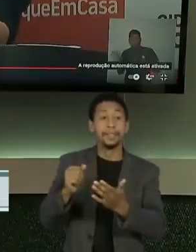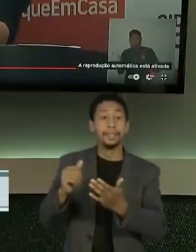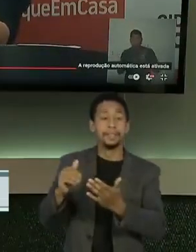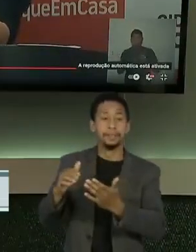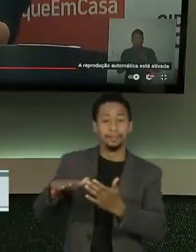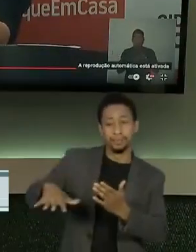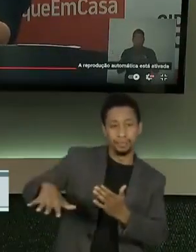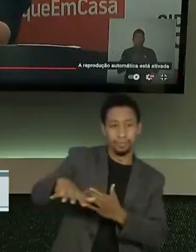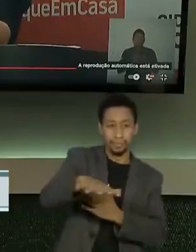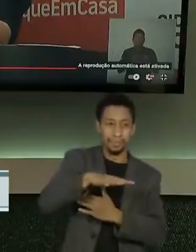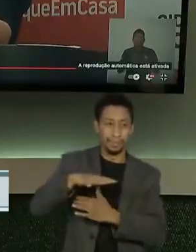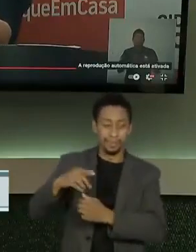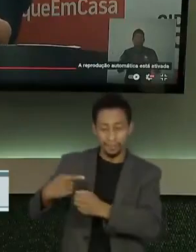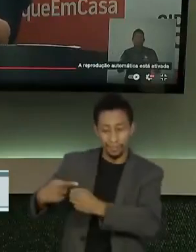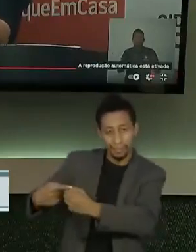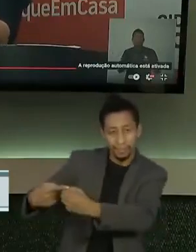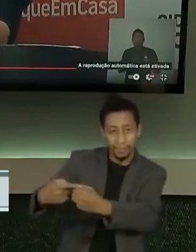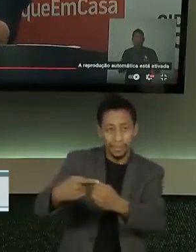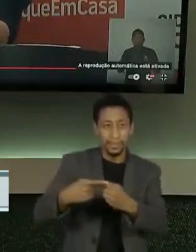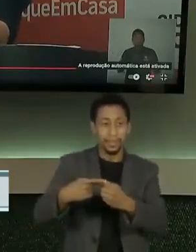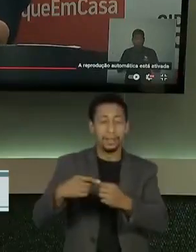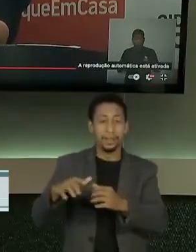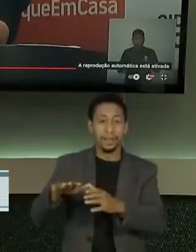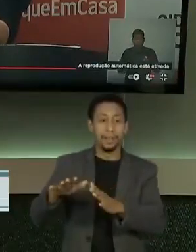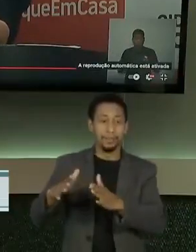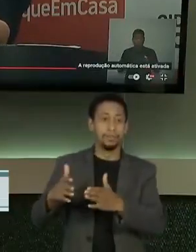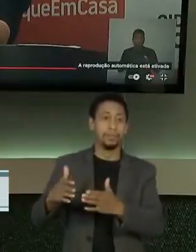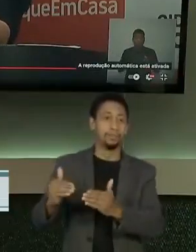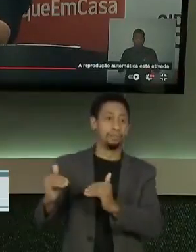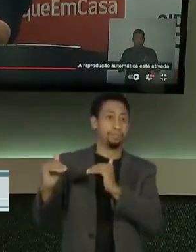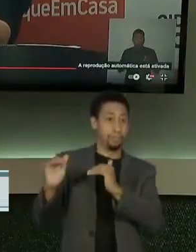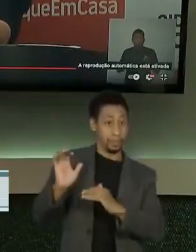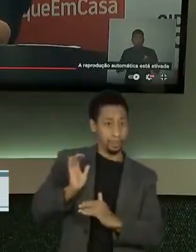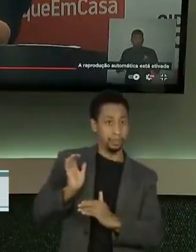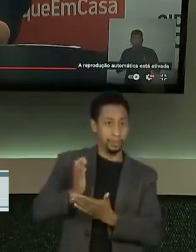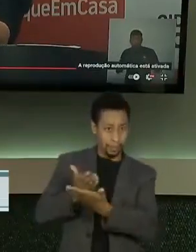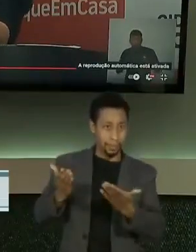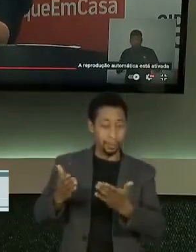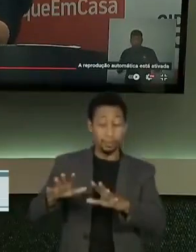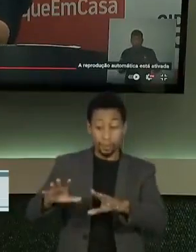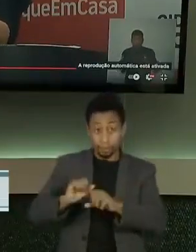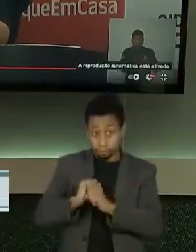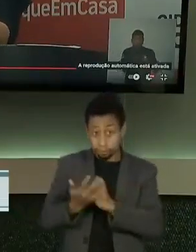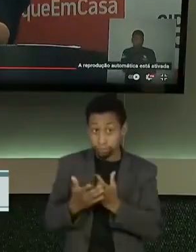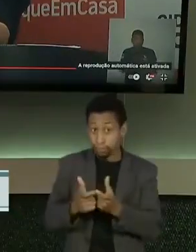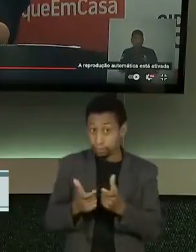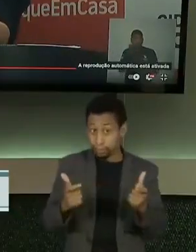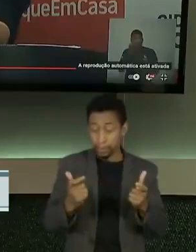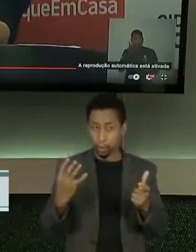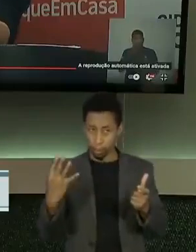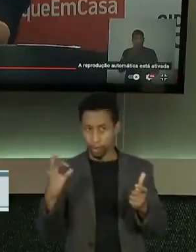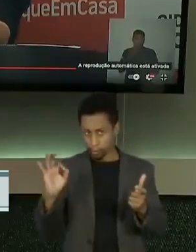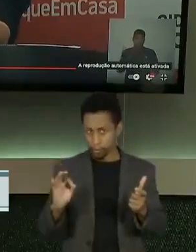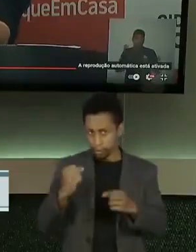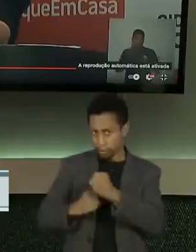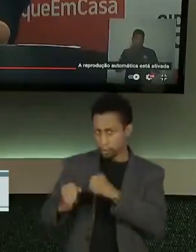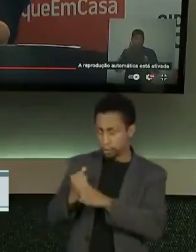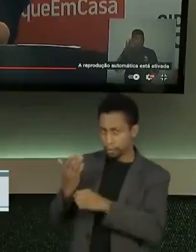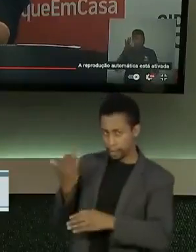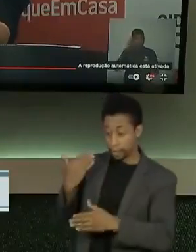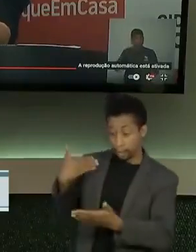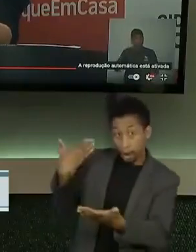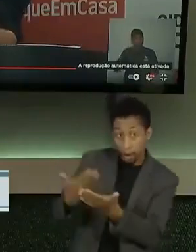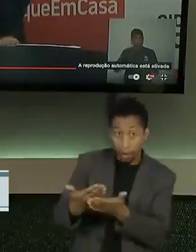do centro expandido, onde o poder aquisitivo é maior, esse índice cresceu de 4,6% no ano passado